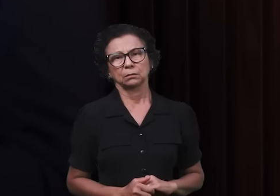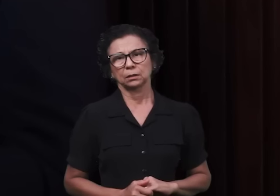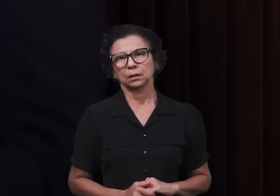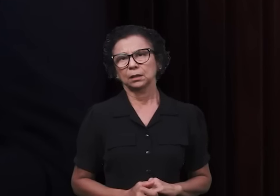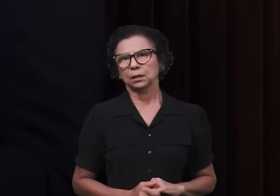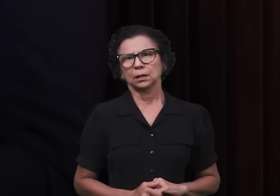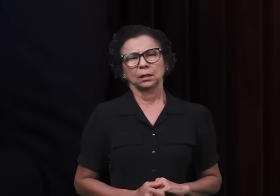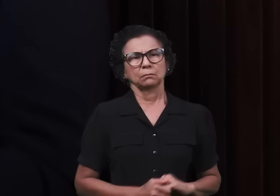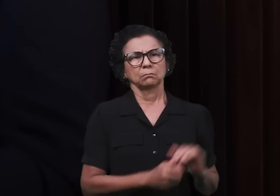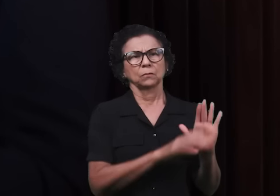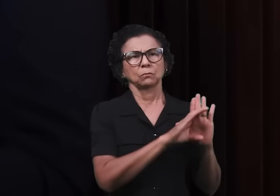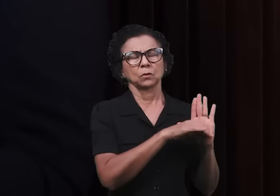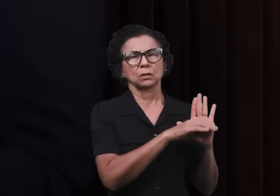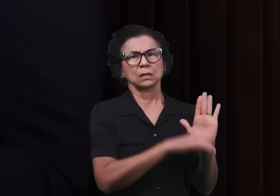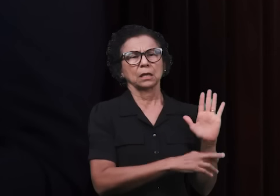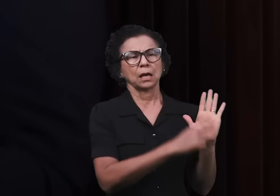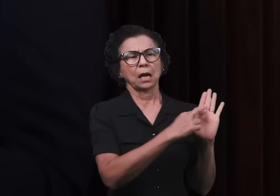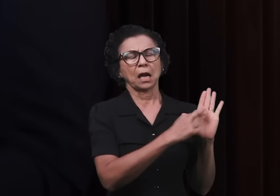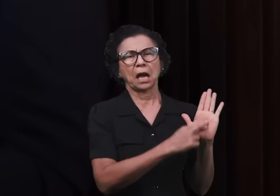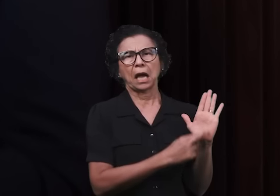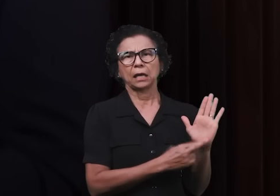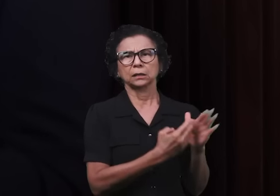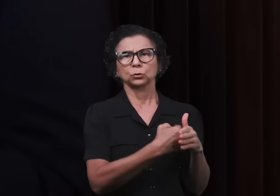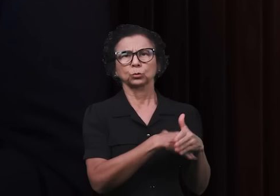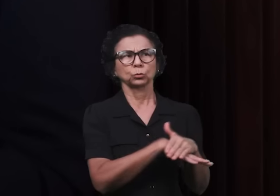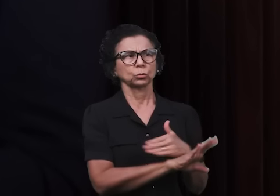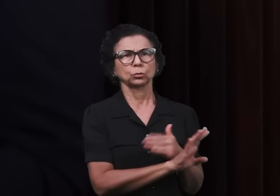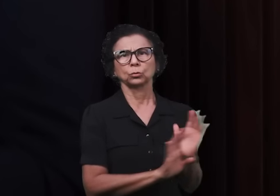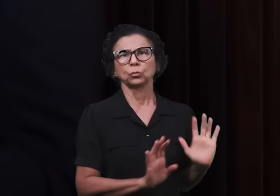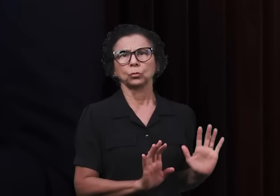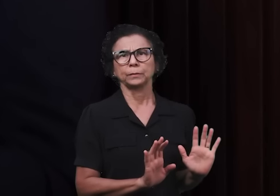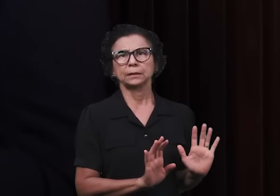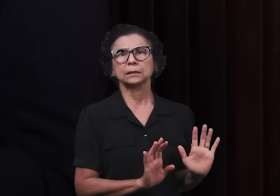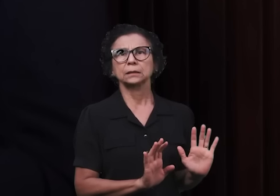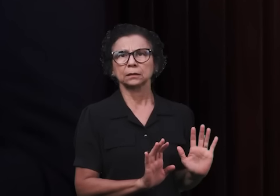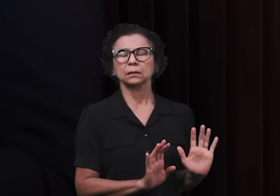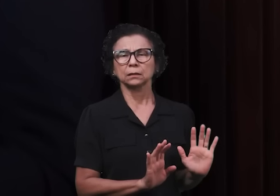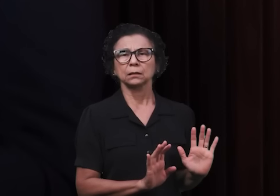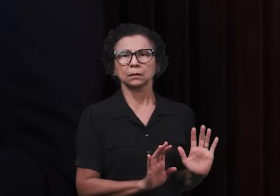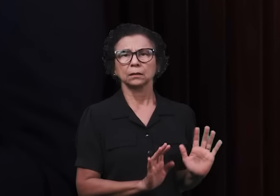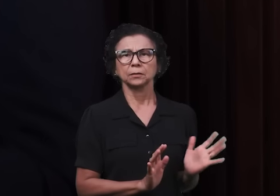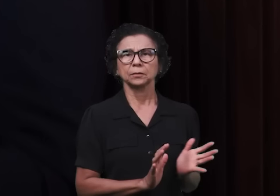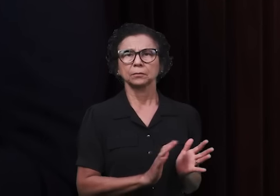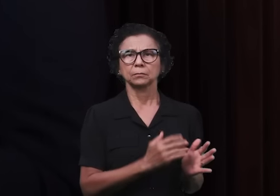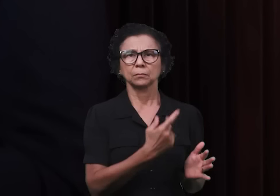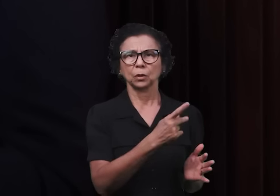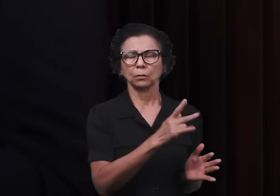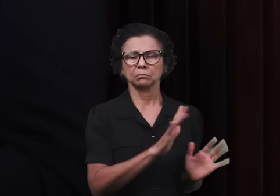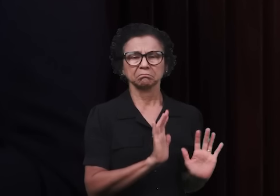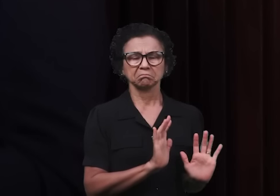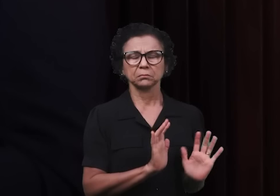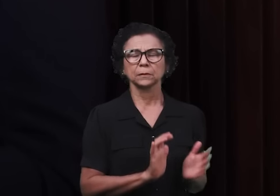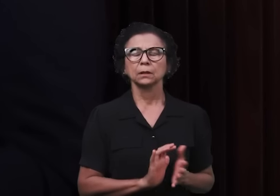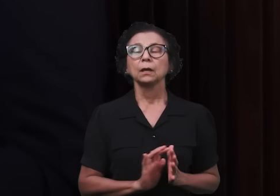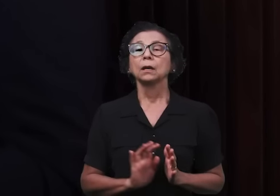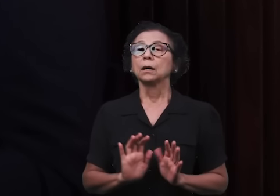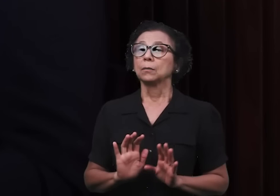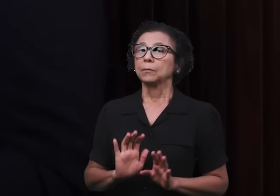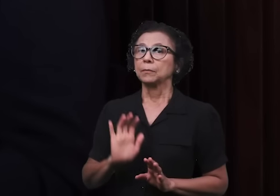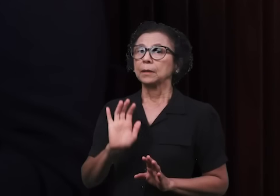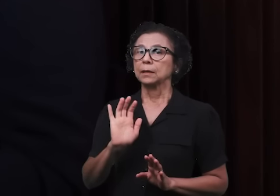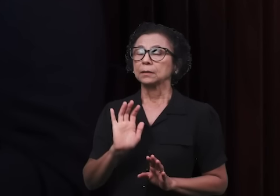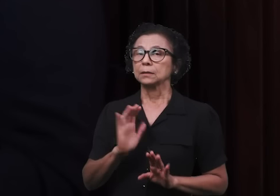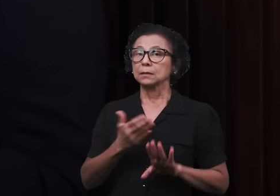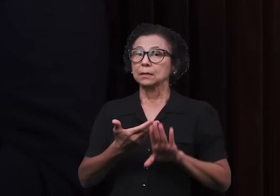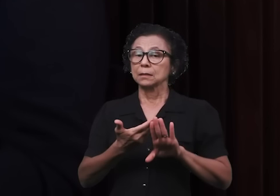com ritos, com determinações, com costumes, com práticas que estão estabelecidas. Mas o entendimento